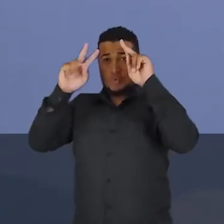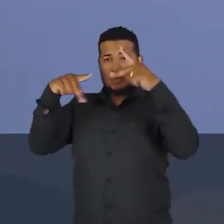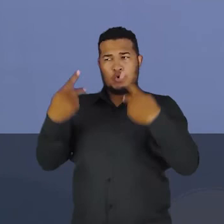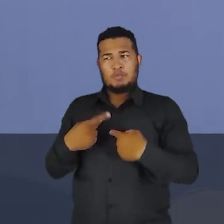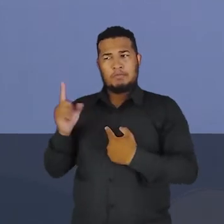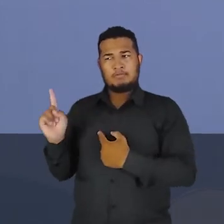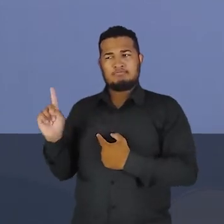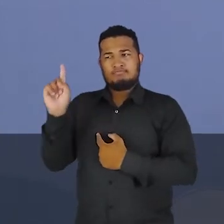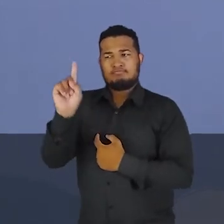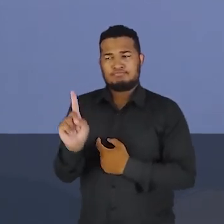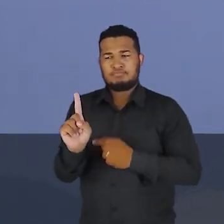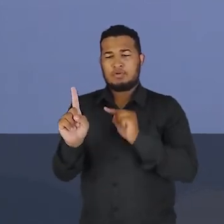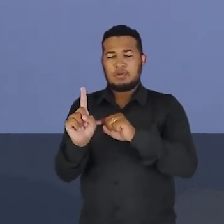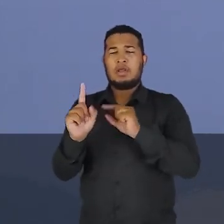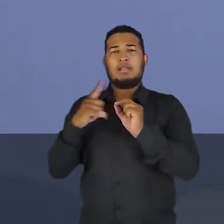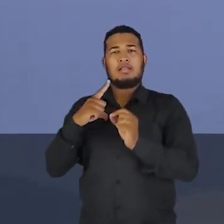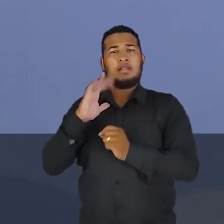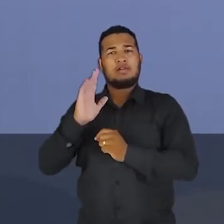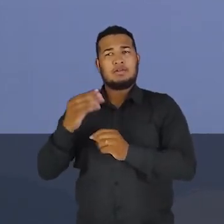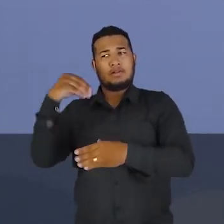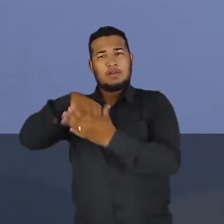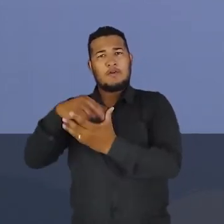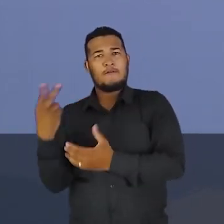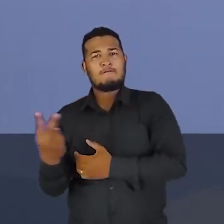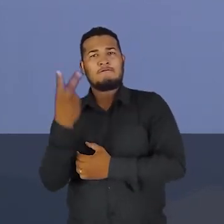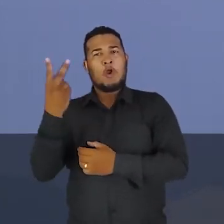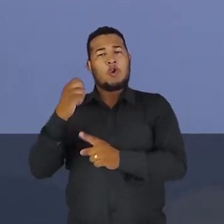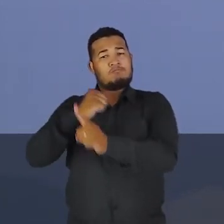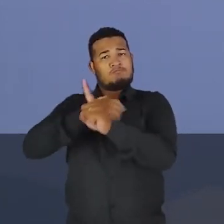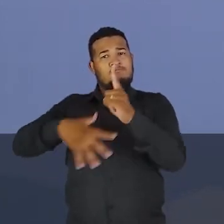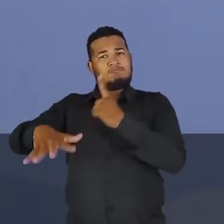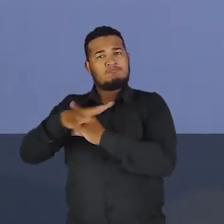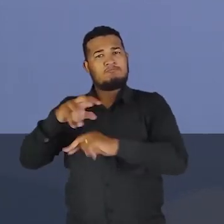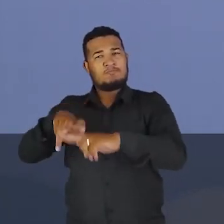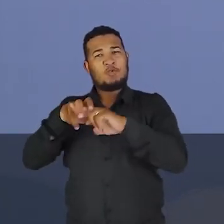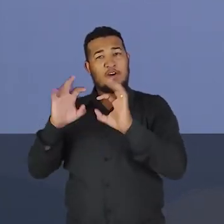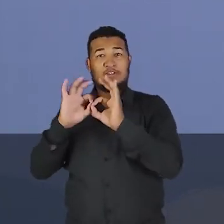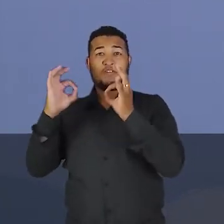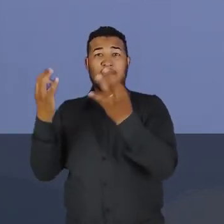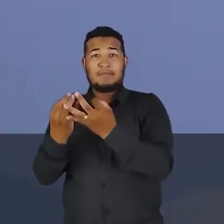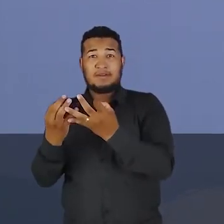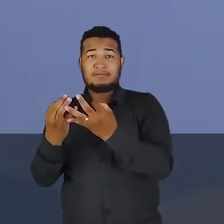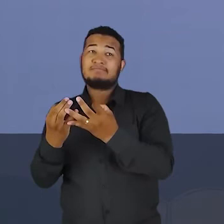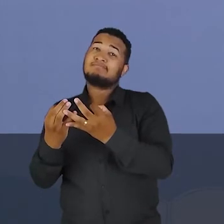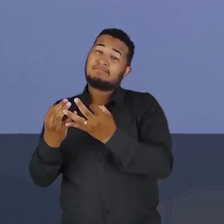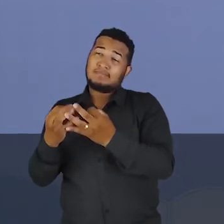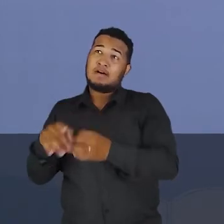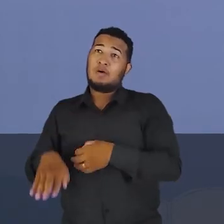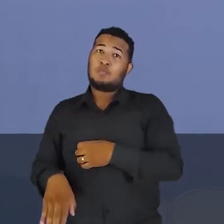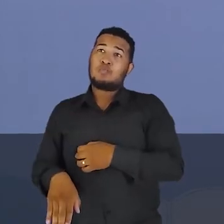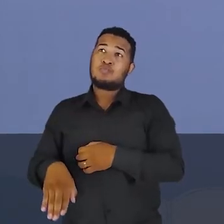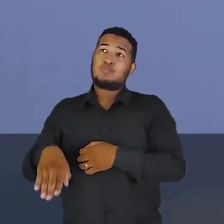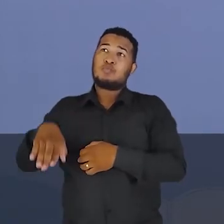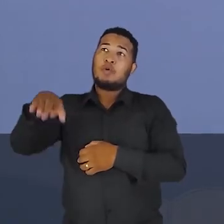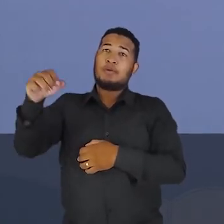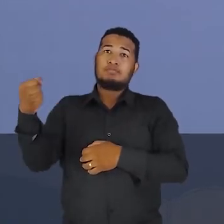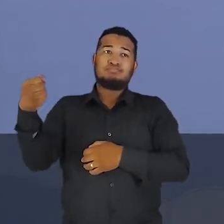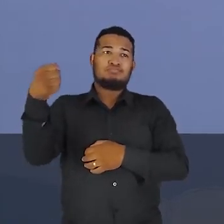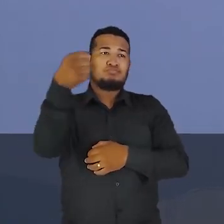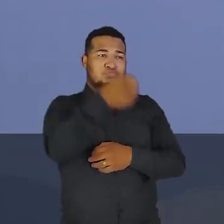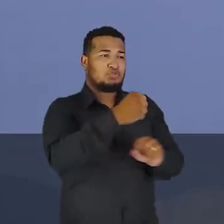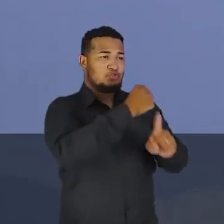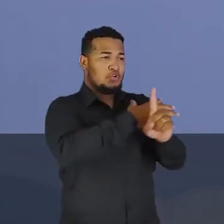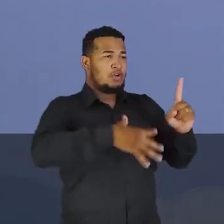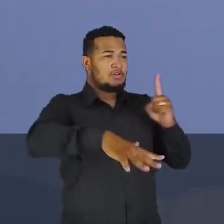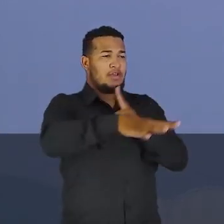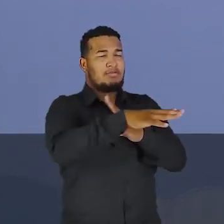faz parte de um valor social através da família, possivelmente a sociedade vai